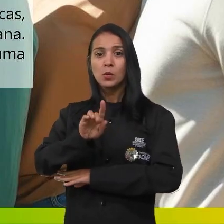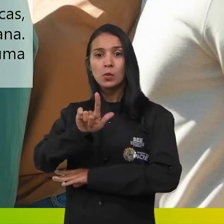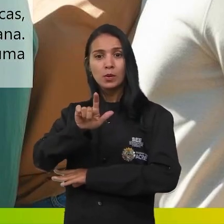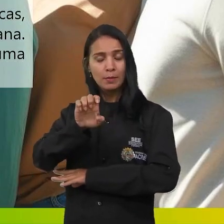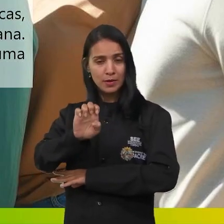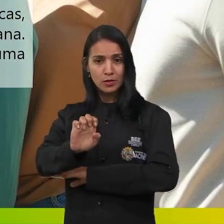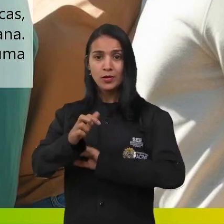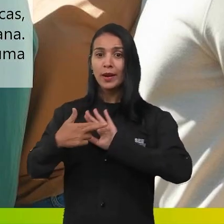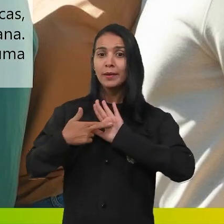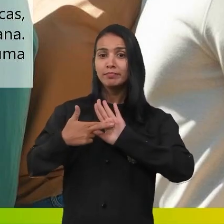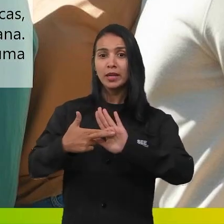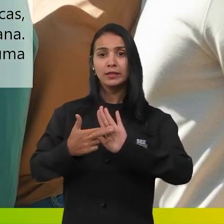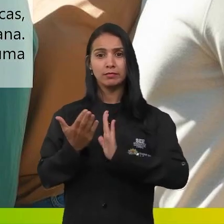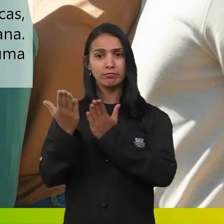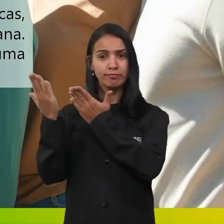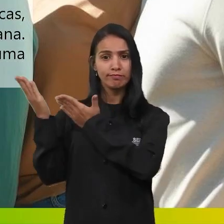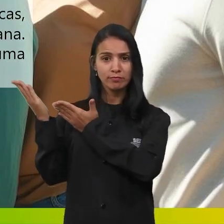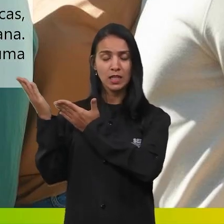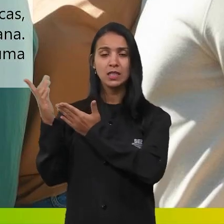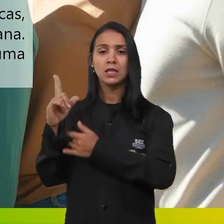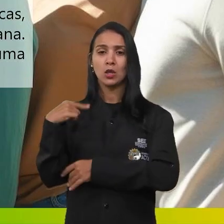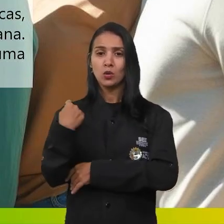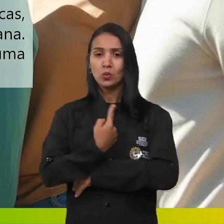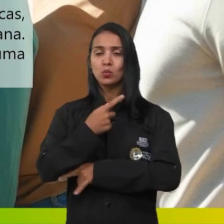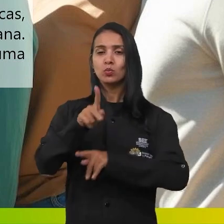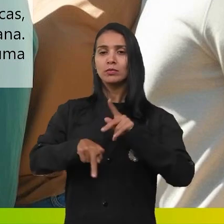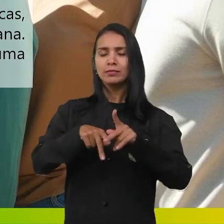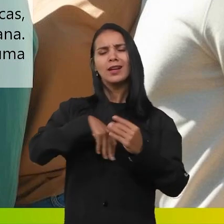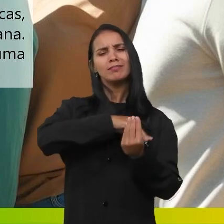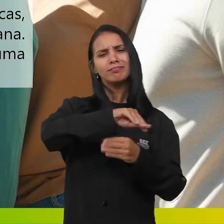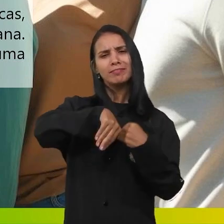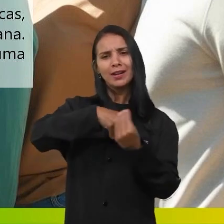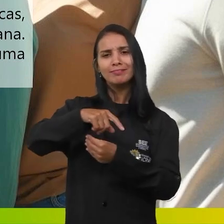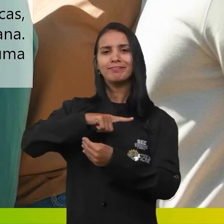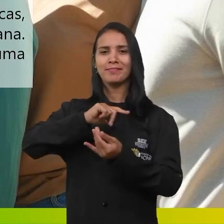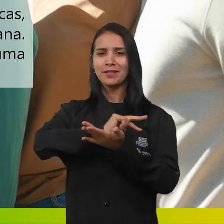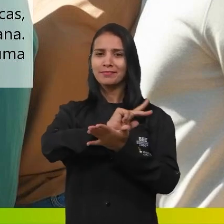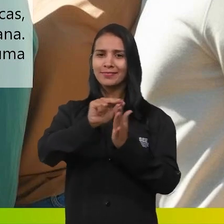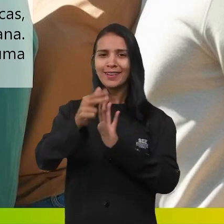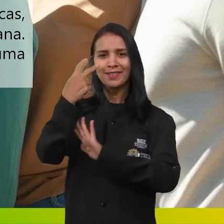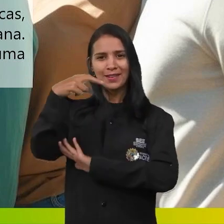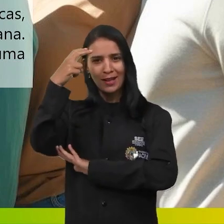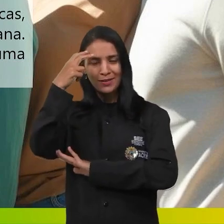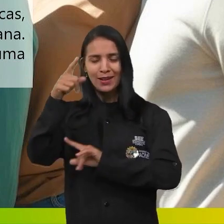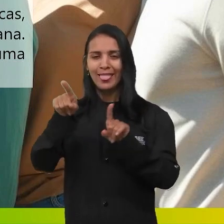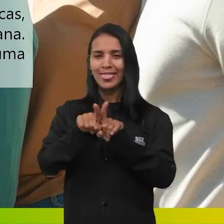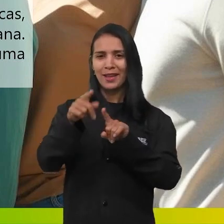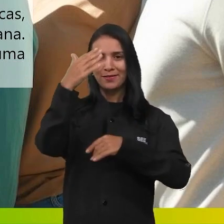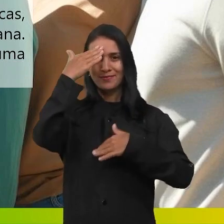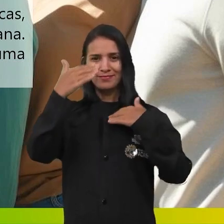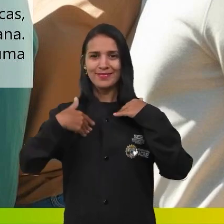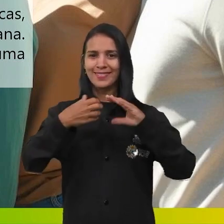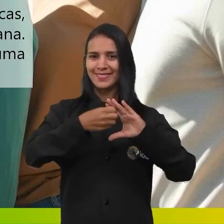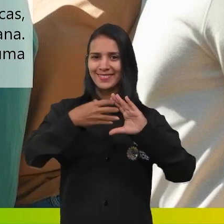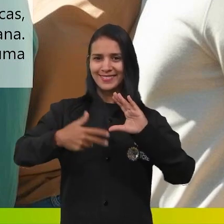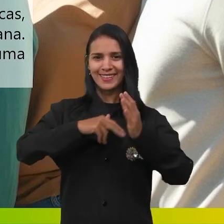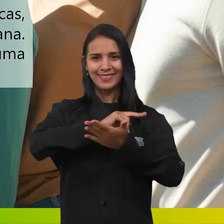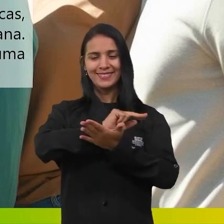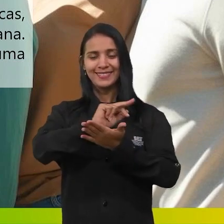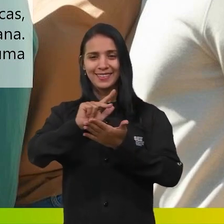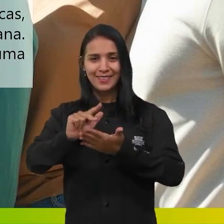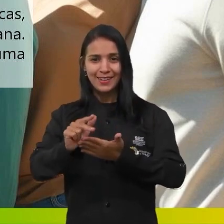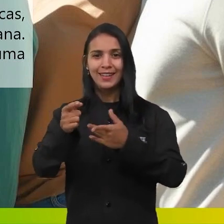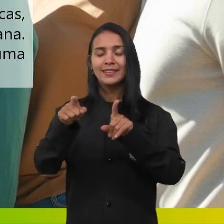aí da população ser miscigenada, multicultural, com várias características, advindas aí